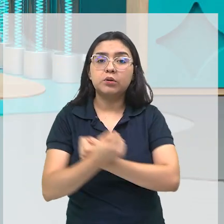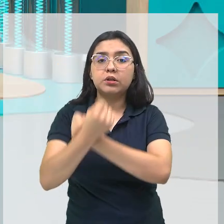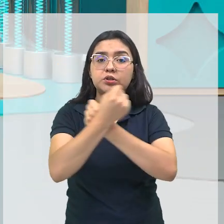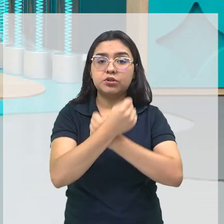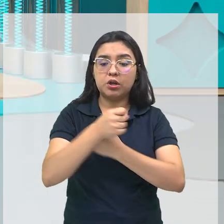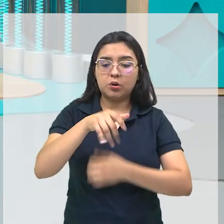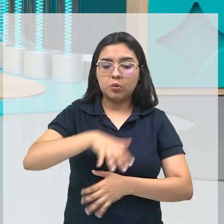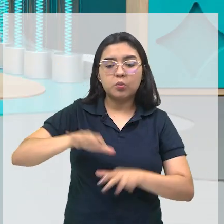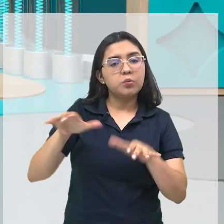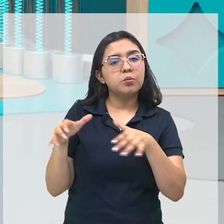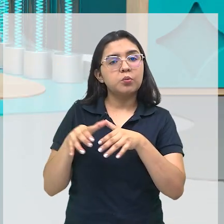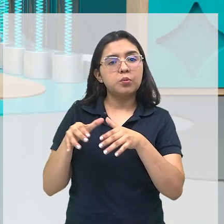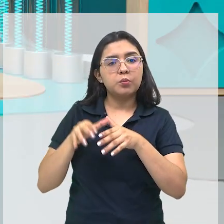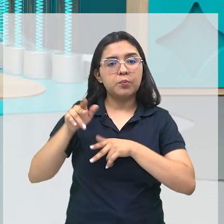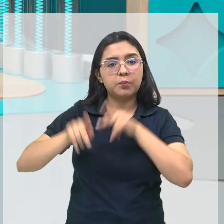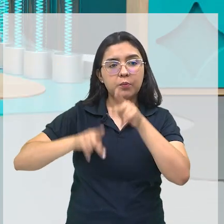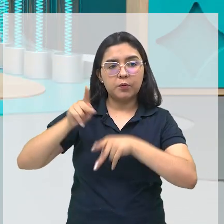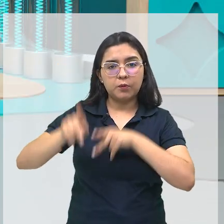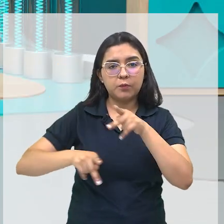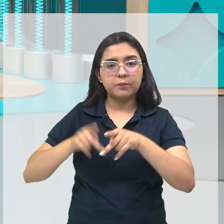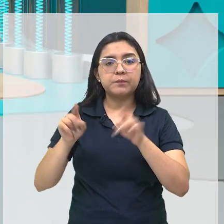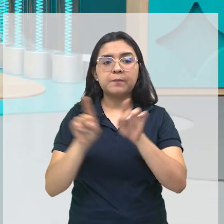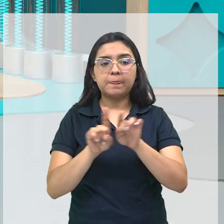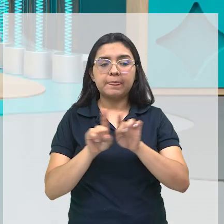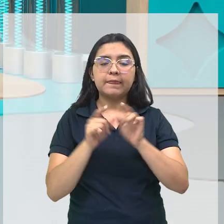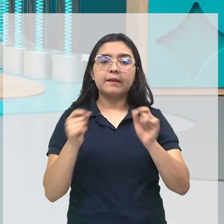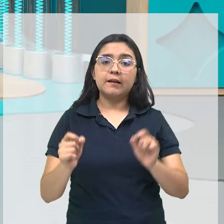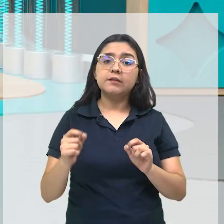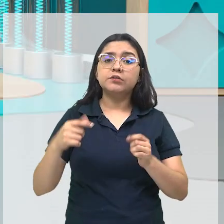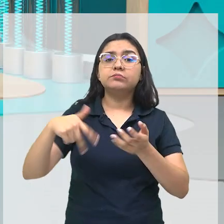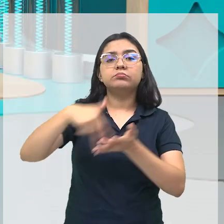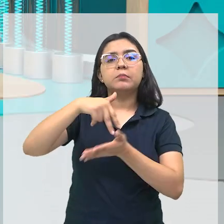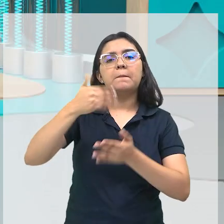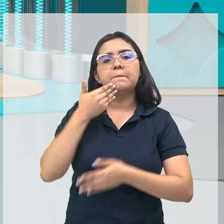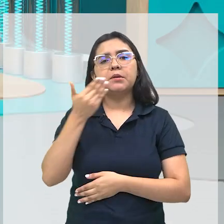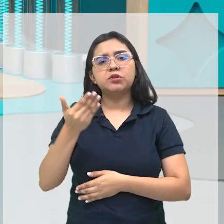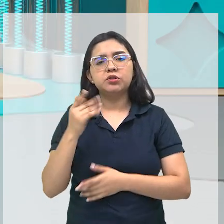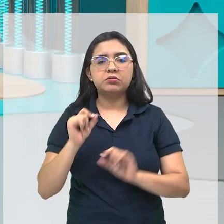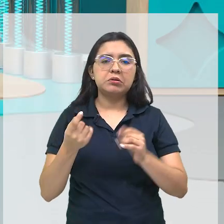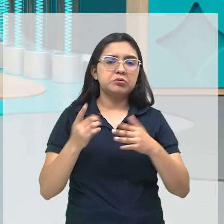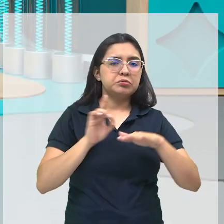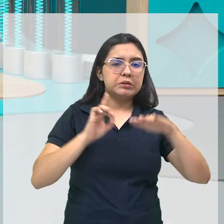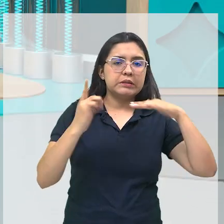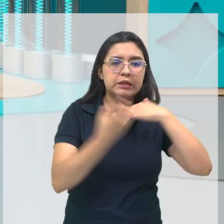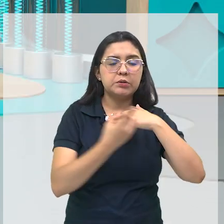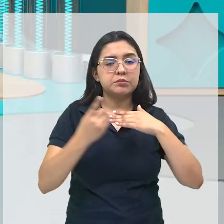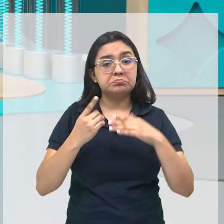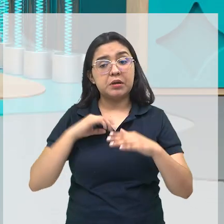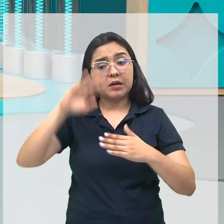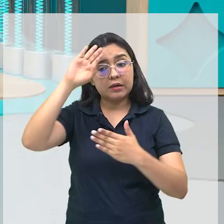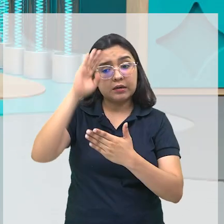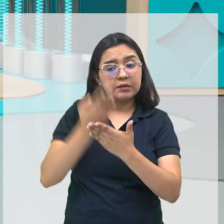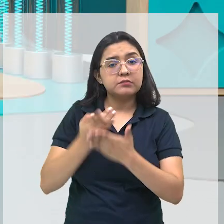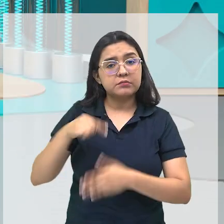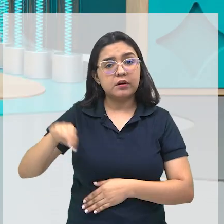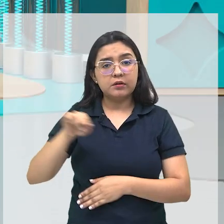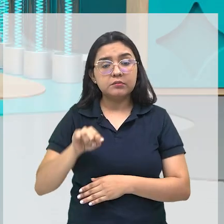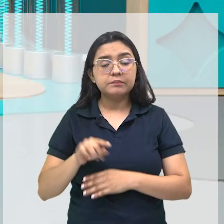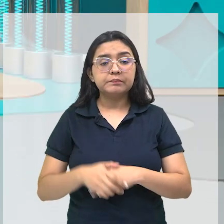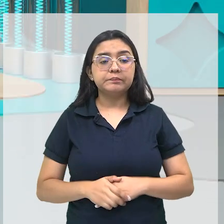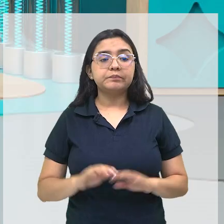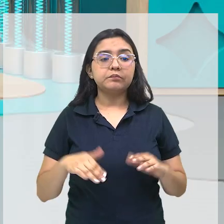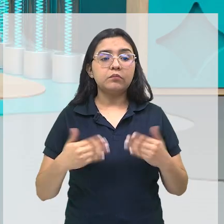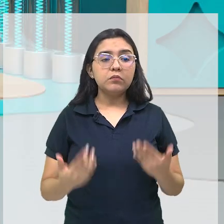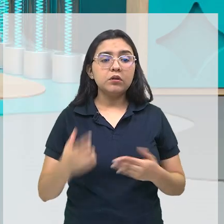a tribo, através dessas danças, pedindo às suas divindades, as crenças que eles cultuavam, né?